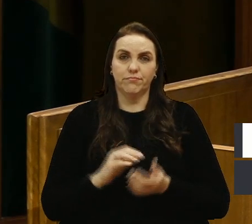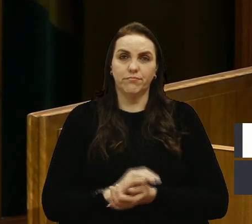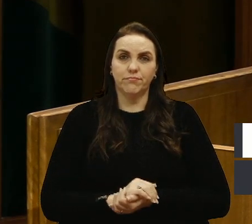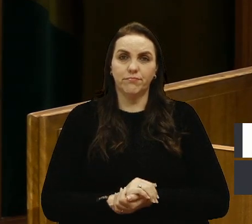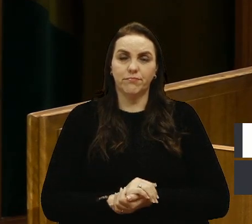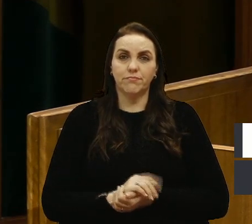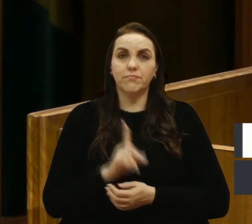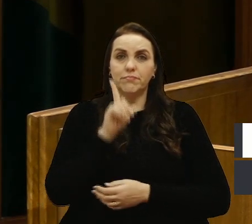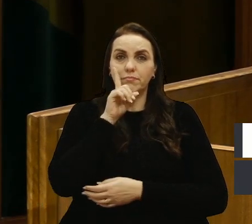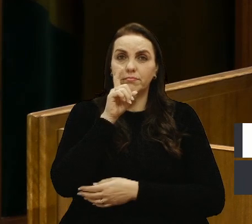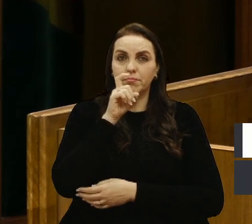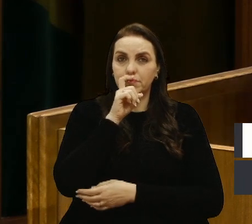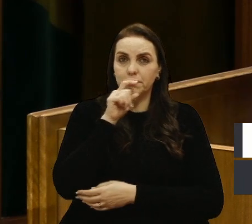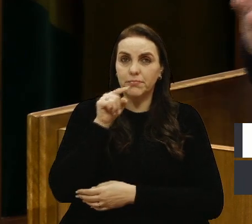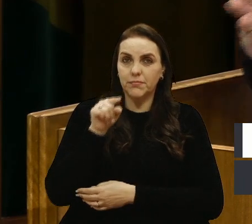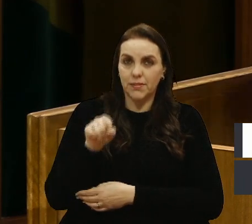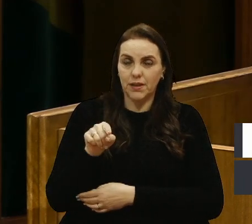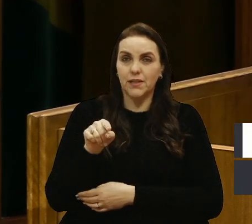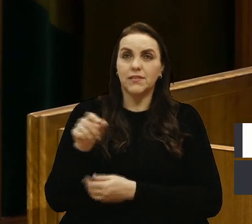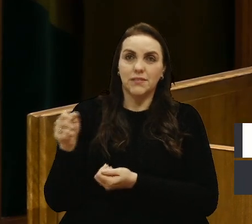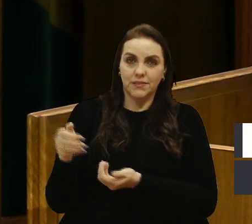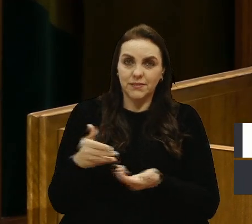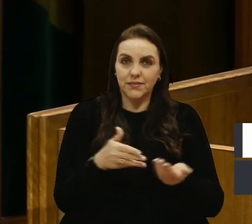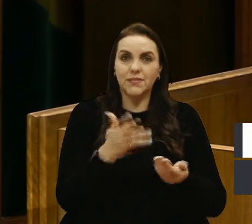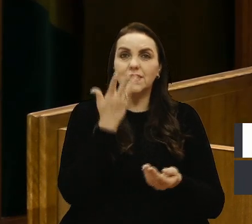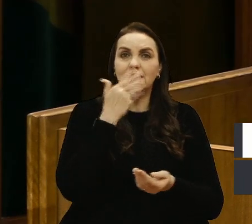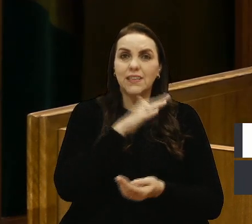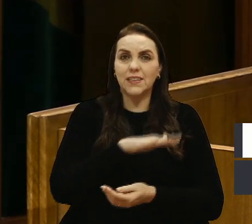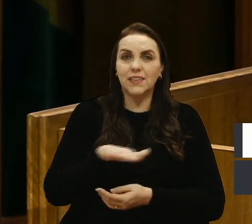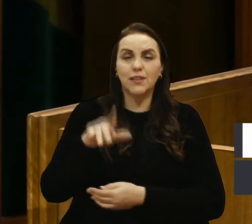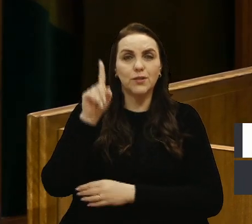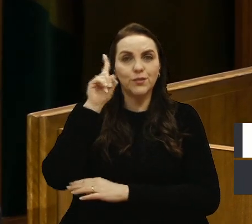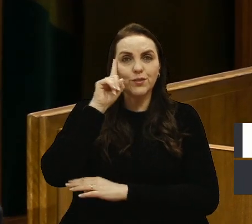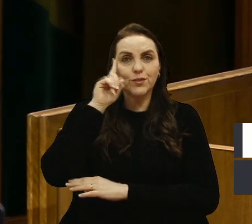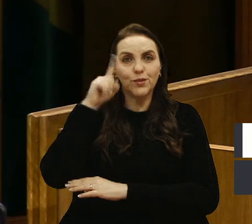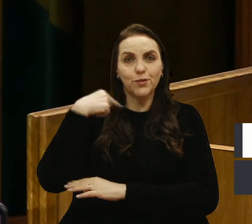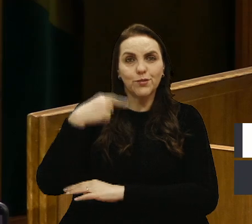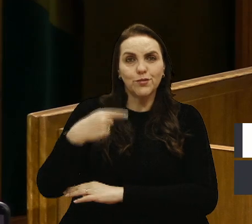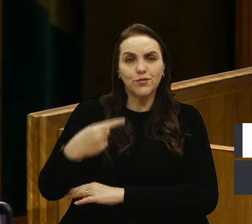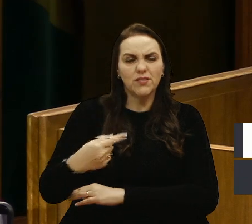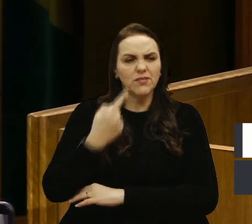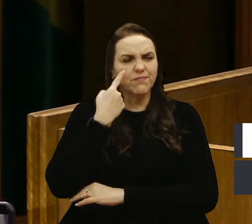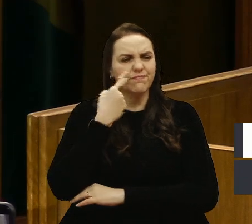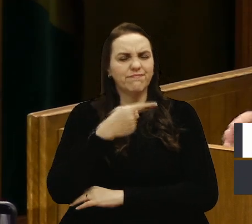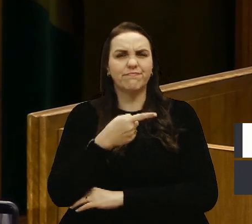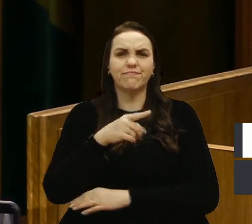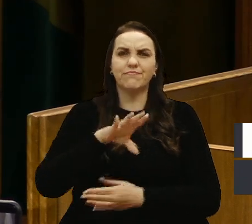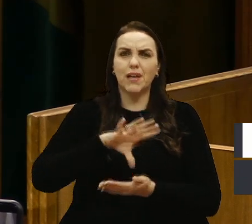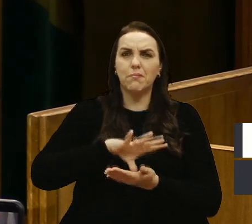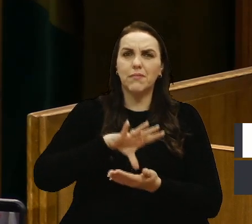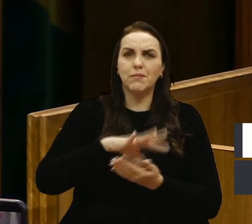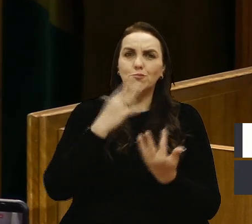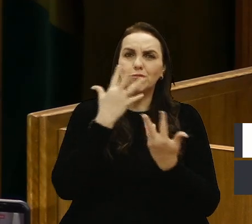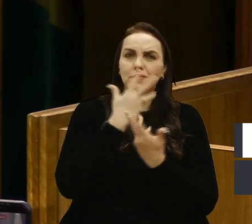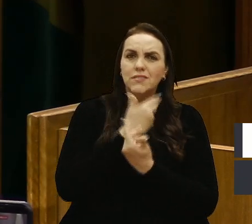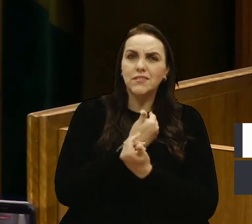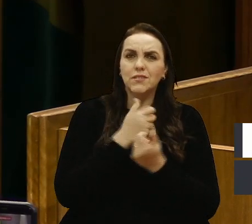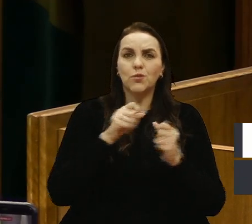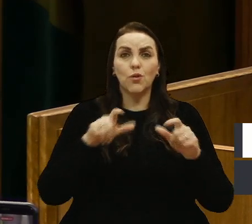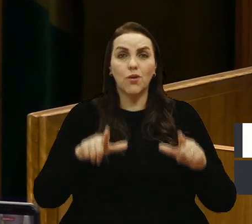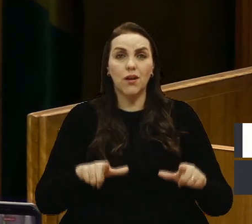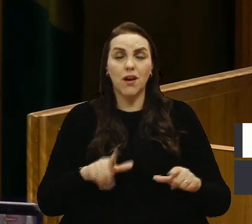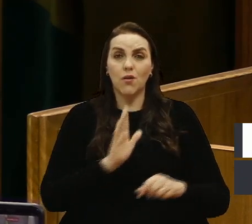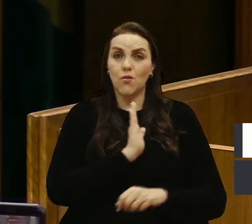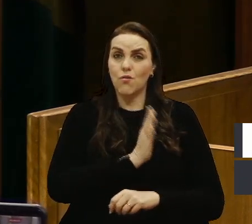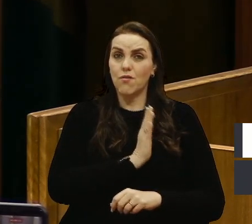Os pais levavam seus filhos diariamente, viam aquela praça, um local bonito, no coração da